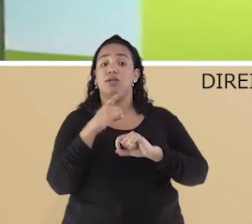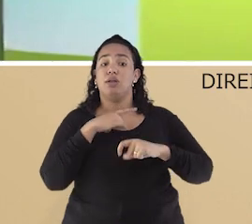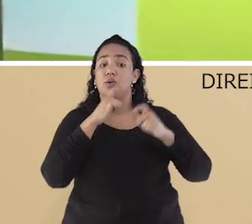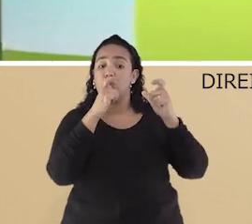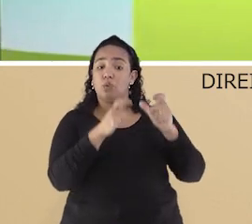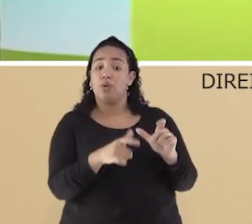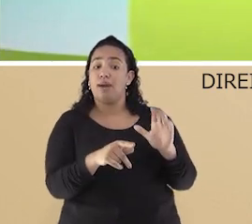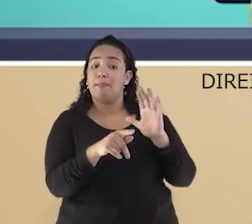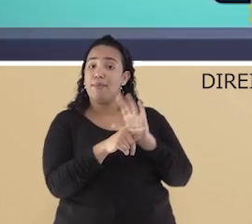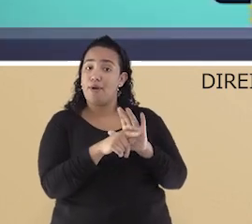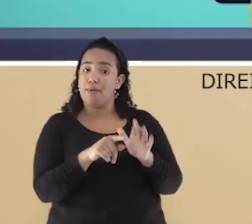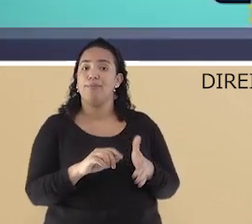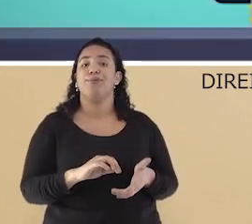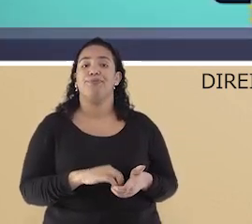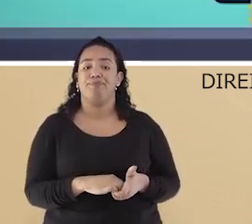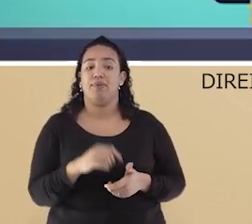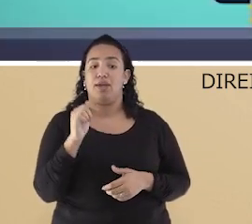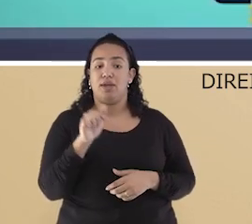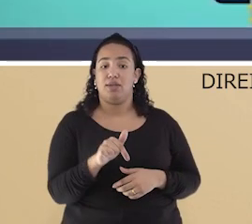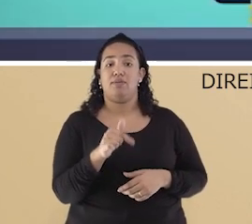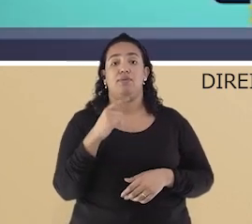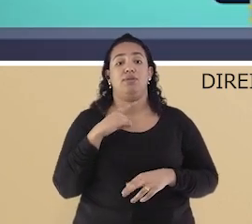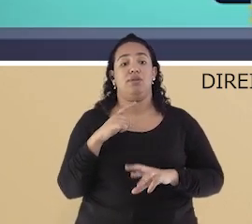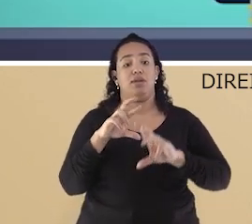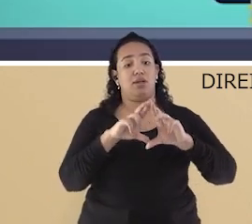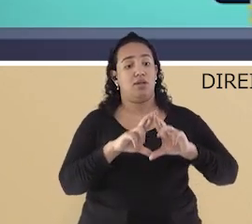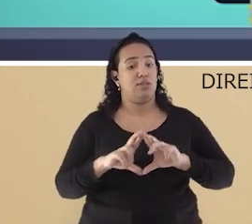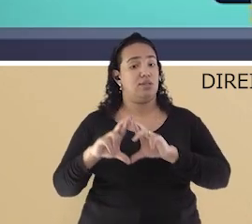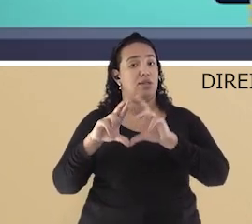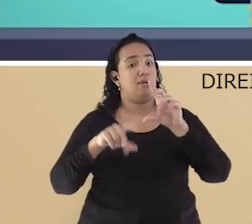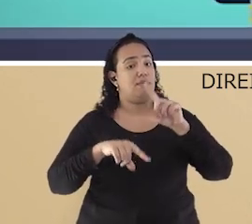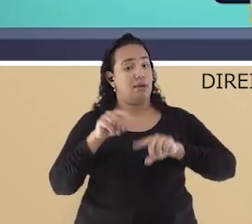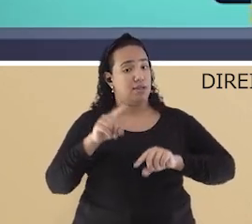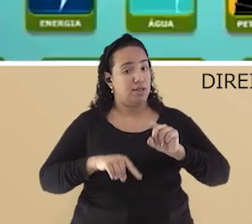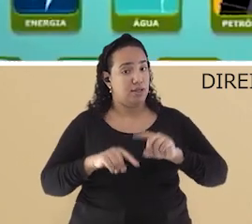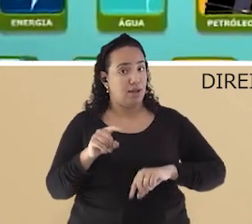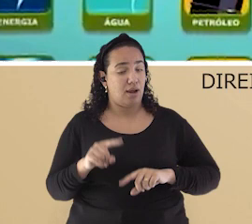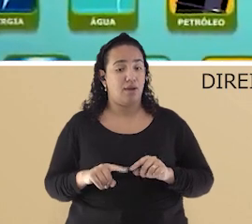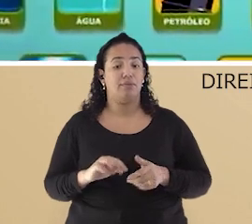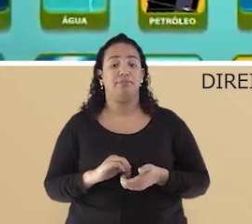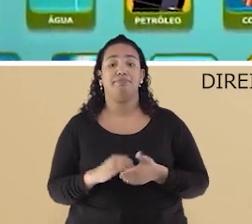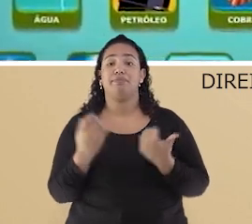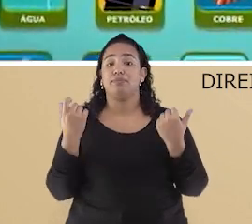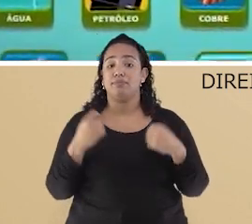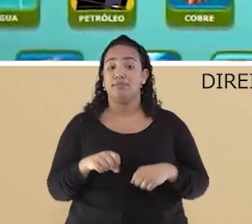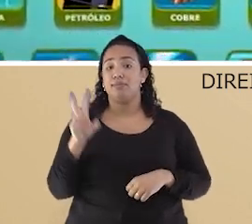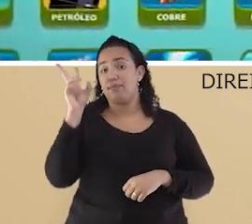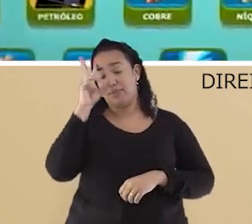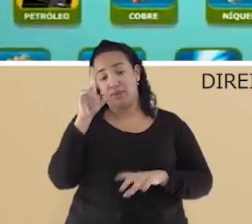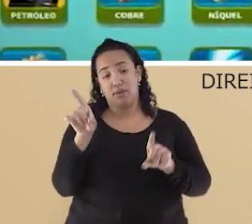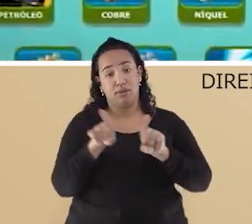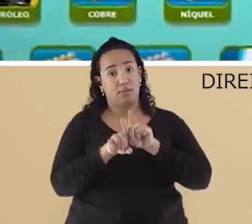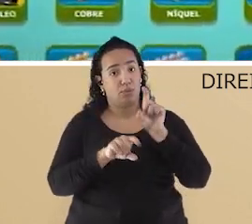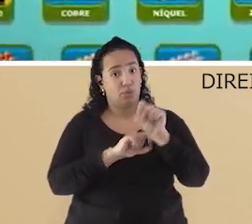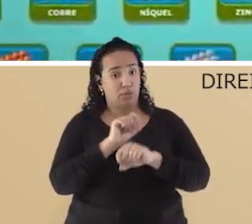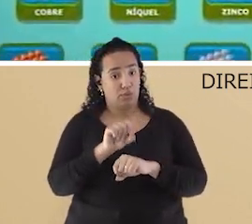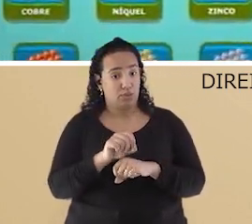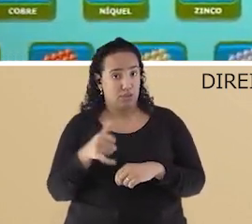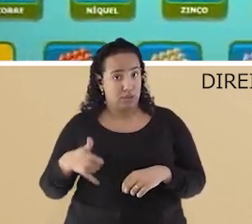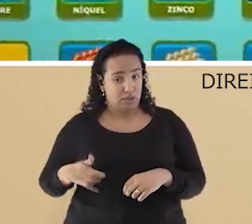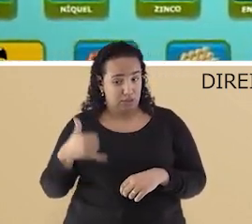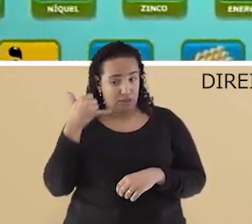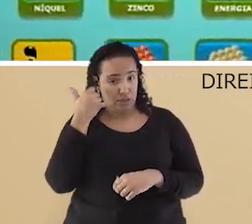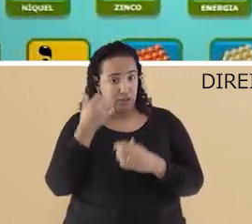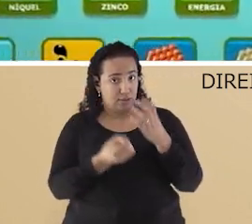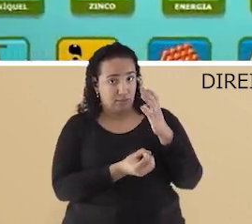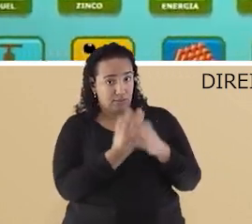coleta especializado, de onde ele será encaminhado para a reciclagem de seus componentes. Ainda assim, vale lembrar que, na produção do celular,